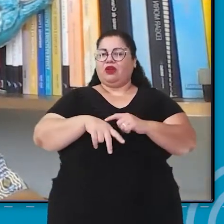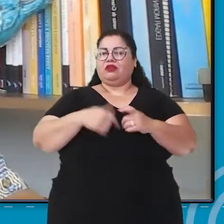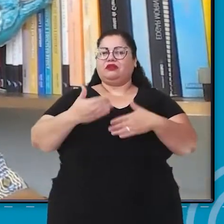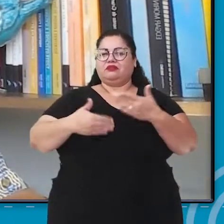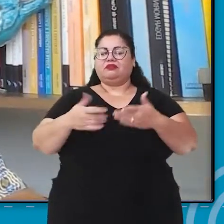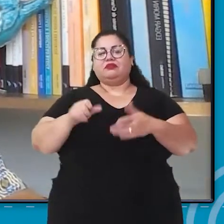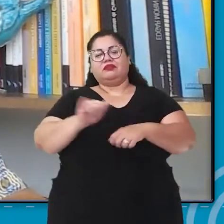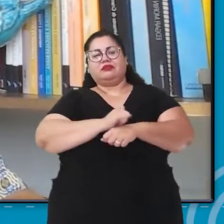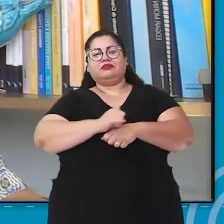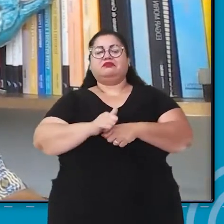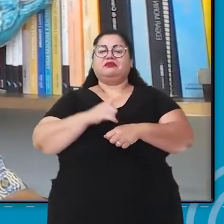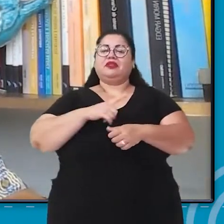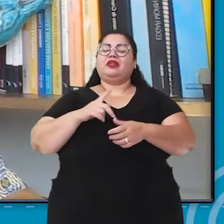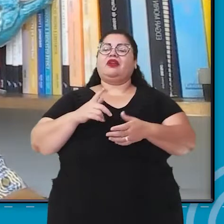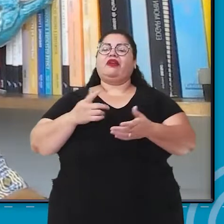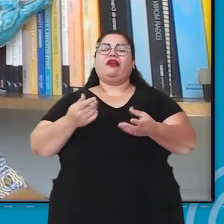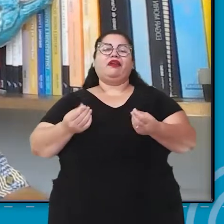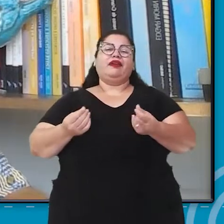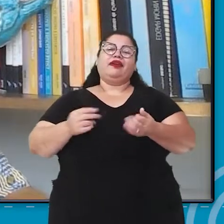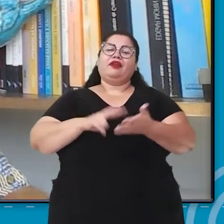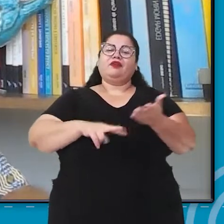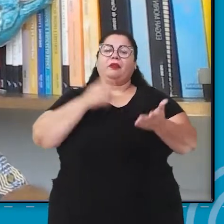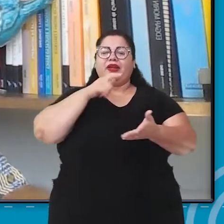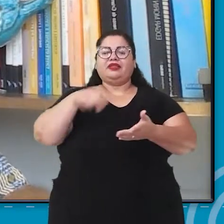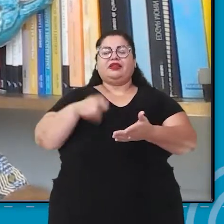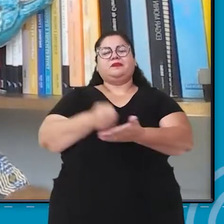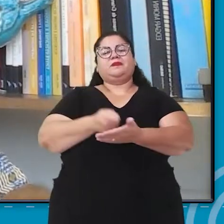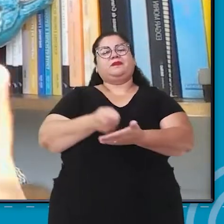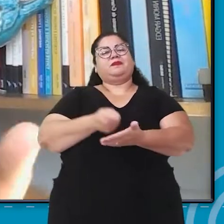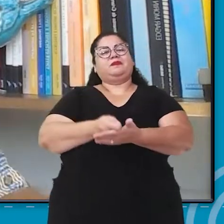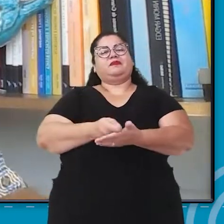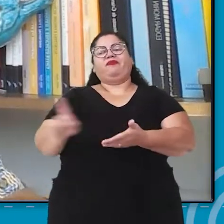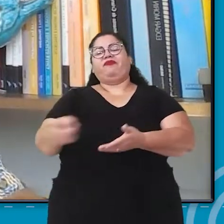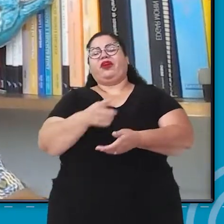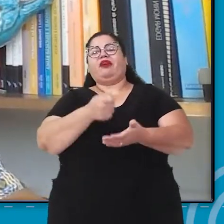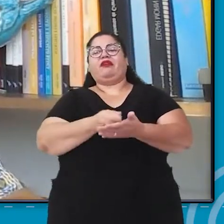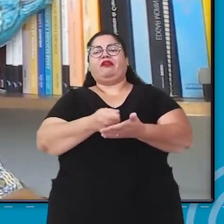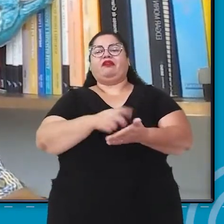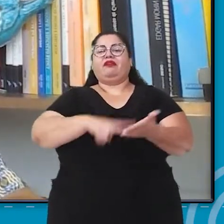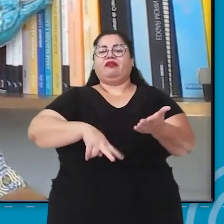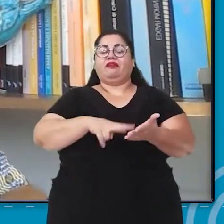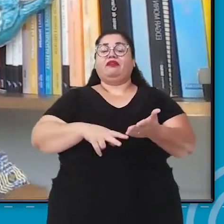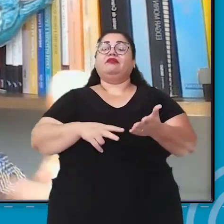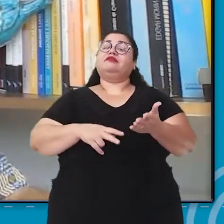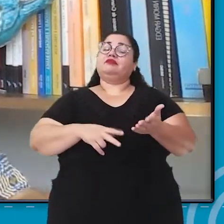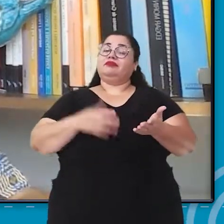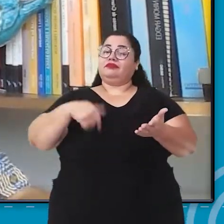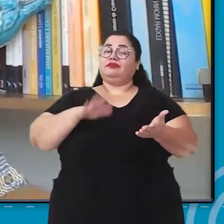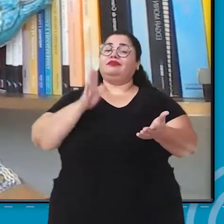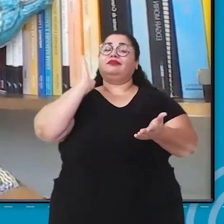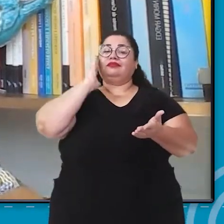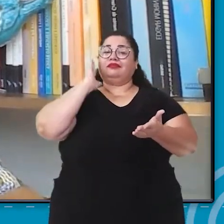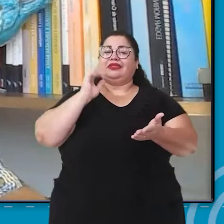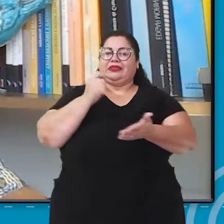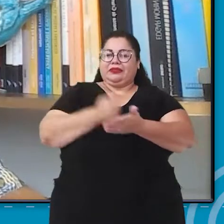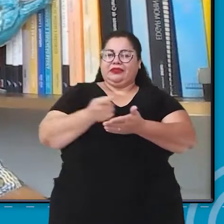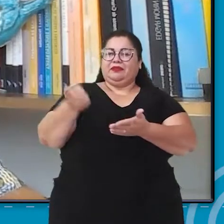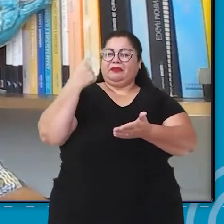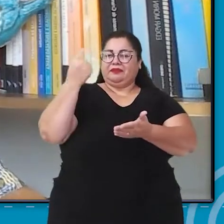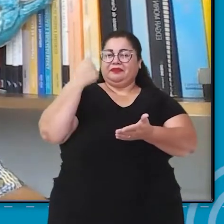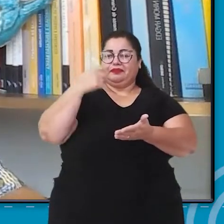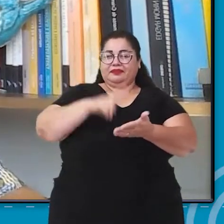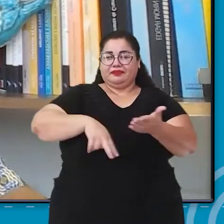leitura, nesse quesito, ela pode ser um lugar da obrigatoriedade. E a gente sabe que nesse